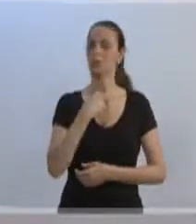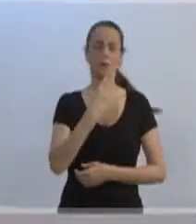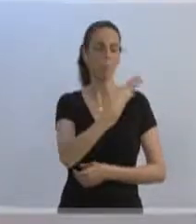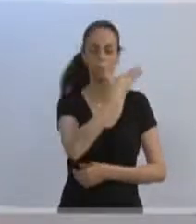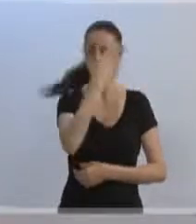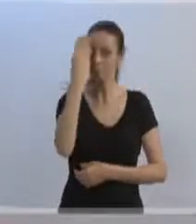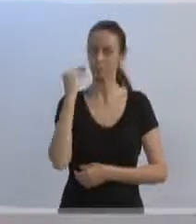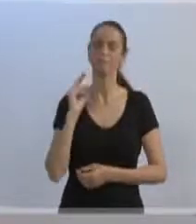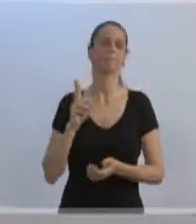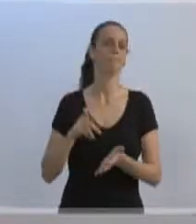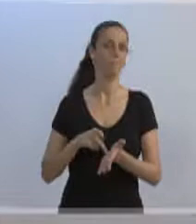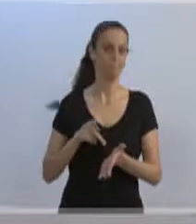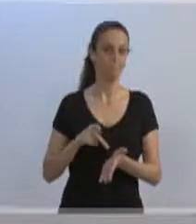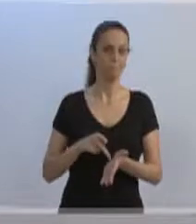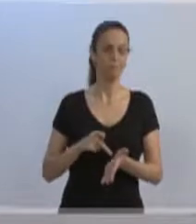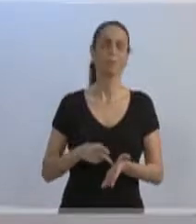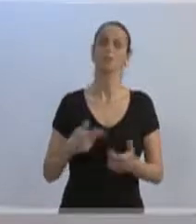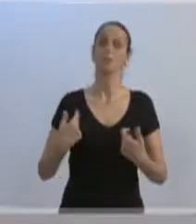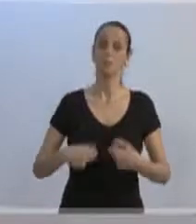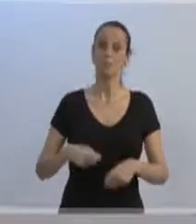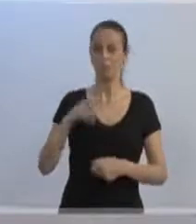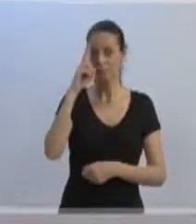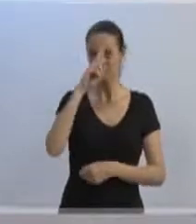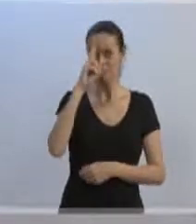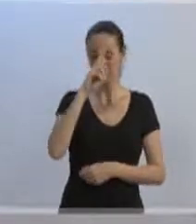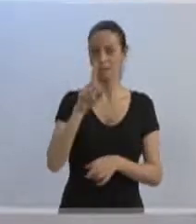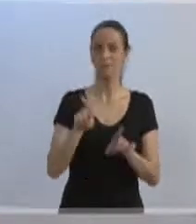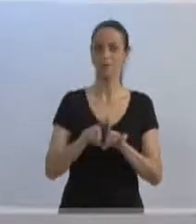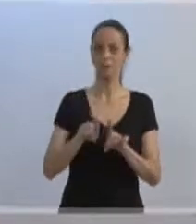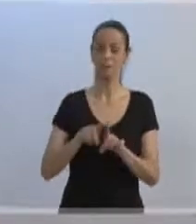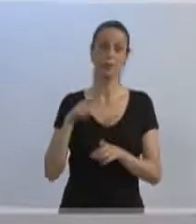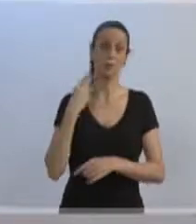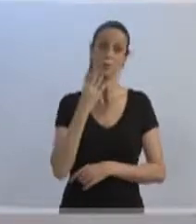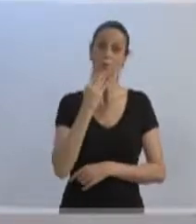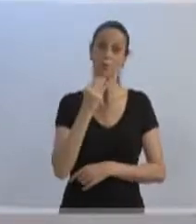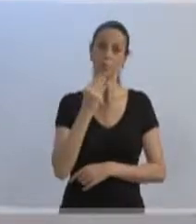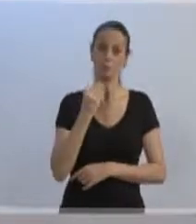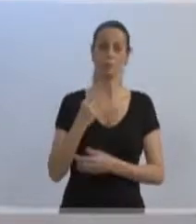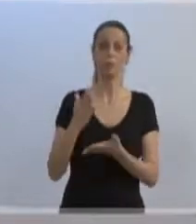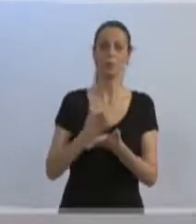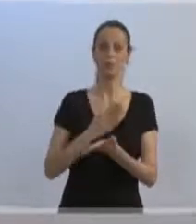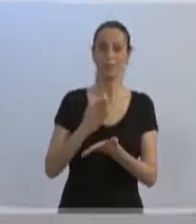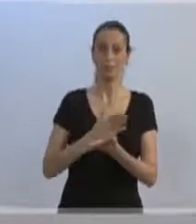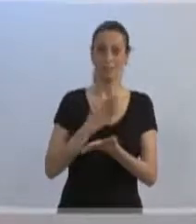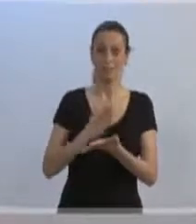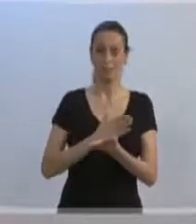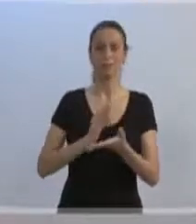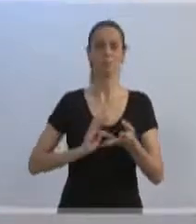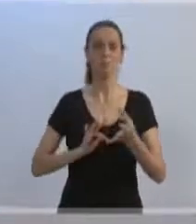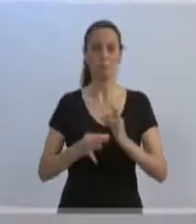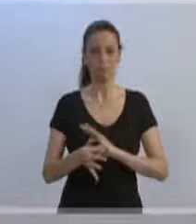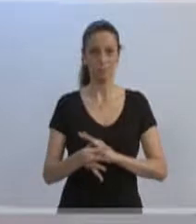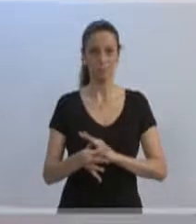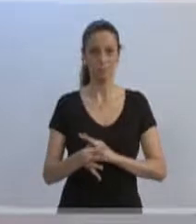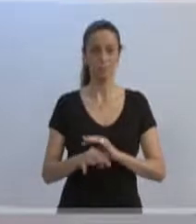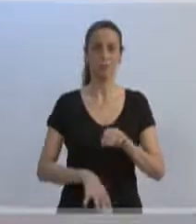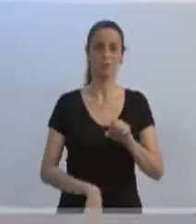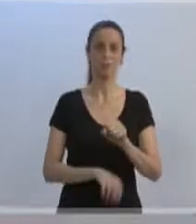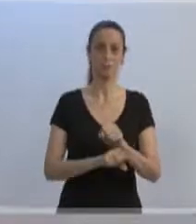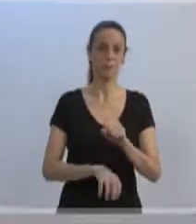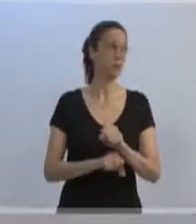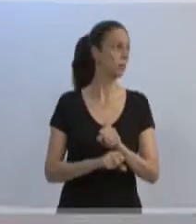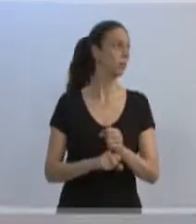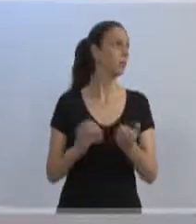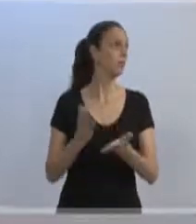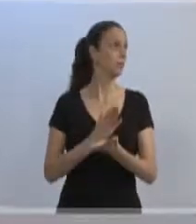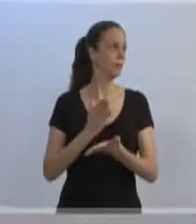realmente nós precisamos lembrar vereador bruno que o caderno técnico que o seterb roupa é exatamente